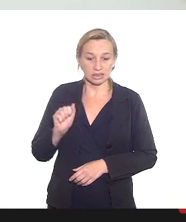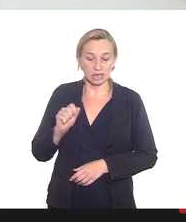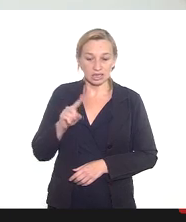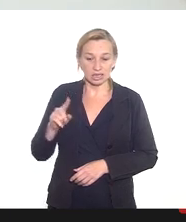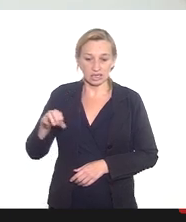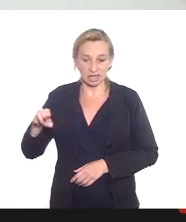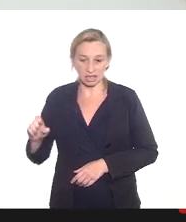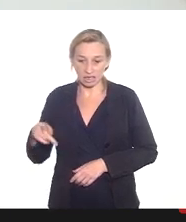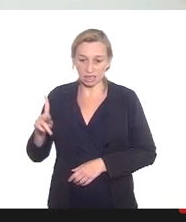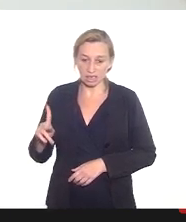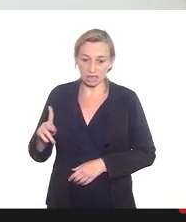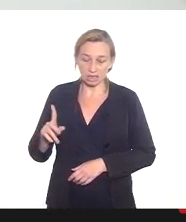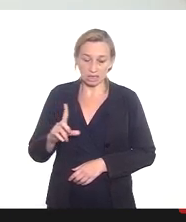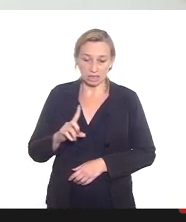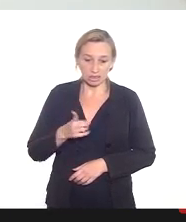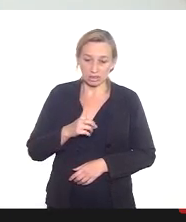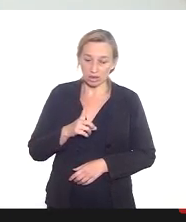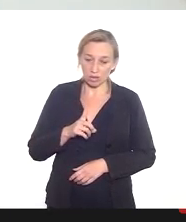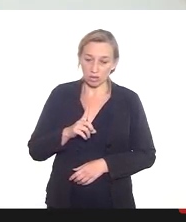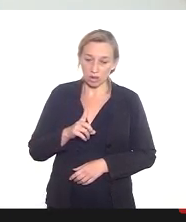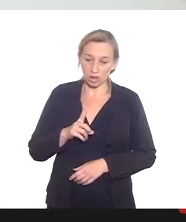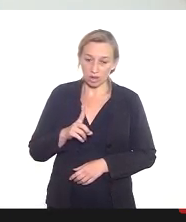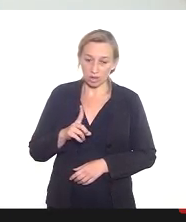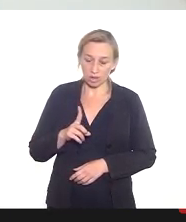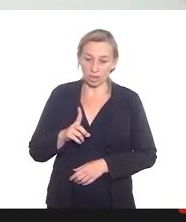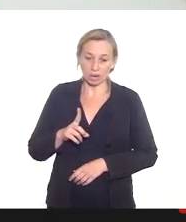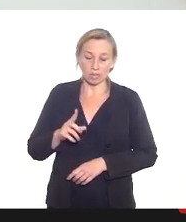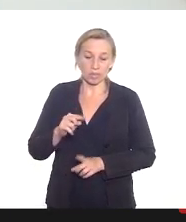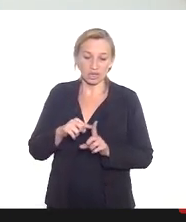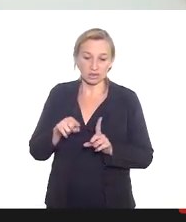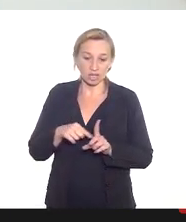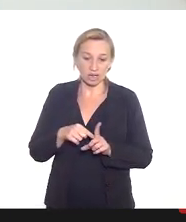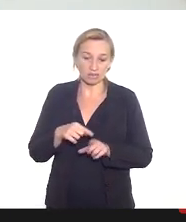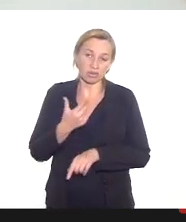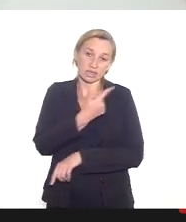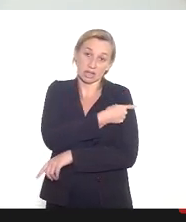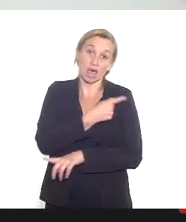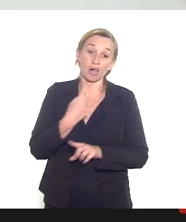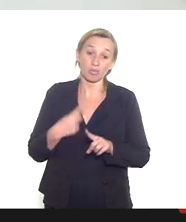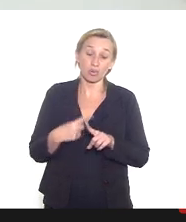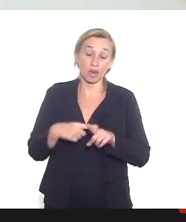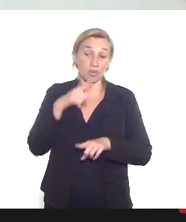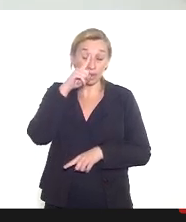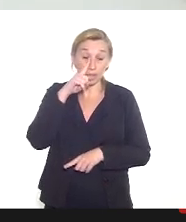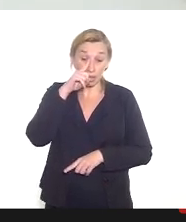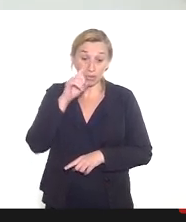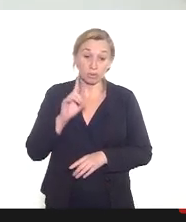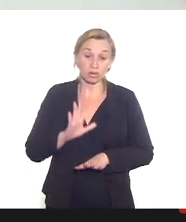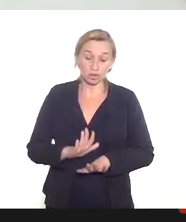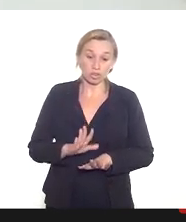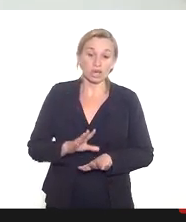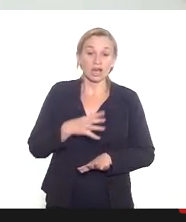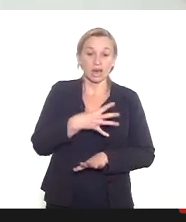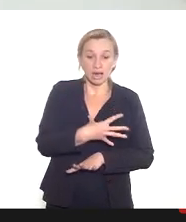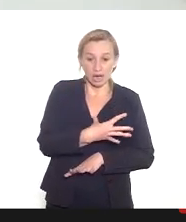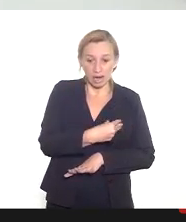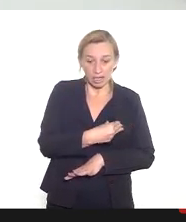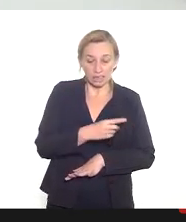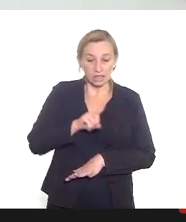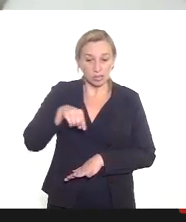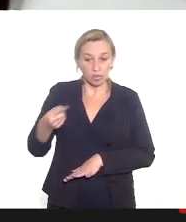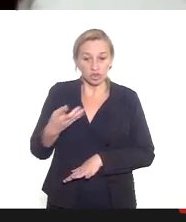contra-indicadas Presta à população isso não inclui as lactantes as lactantes que a gente considera a partir de 46 dias pós-parto